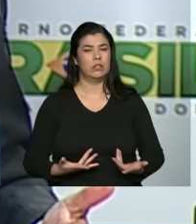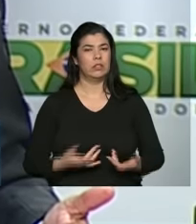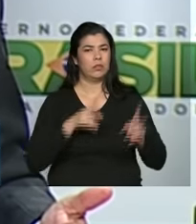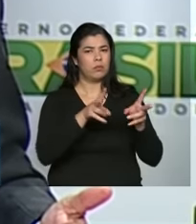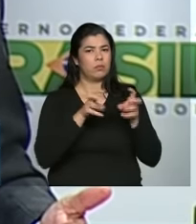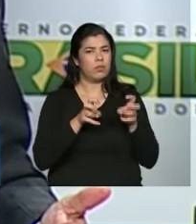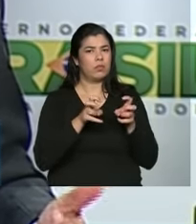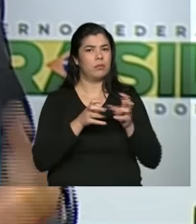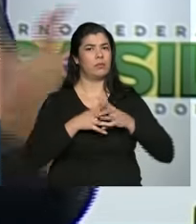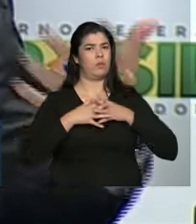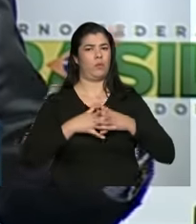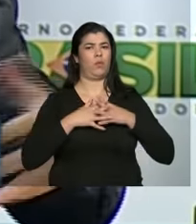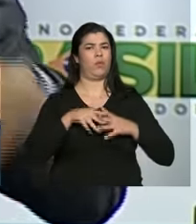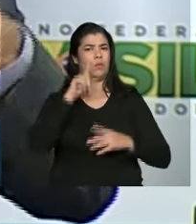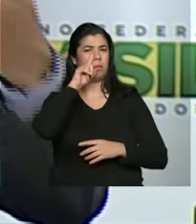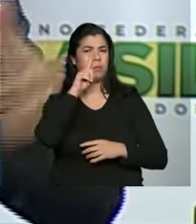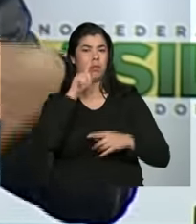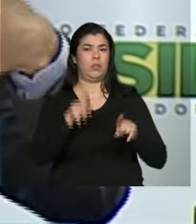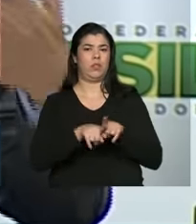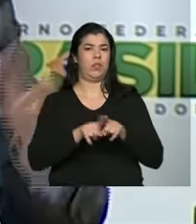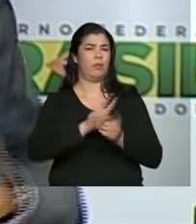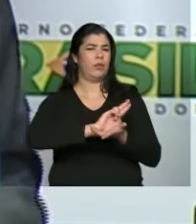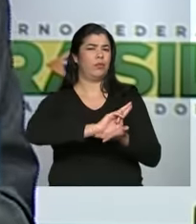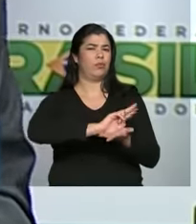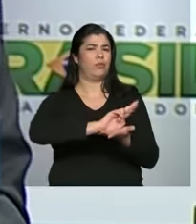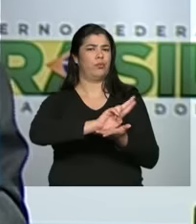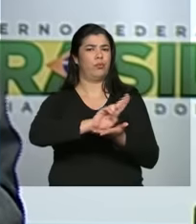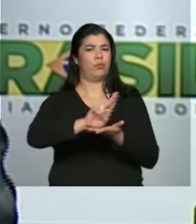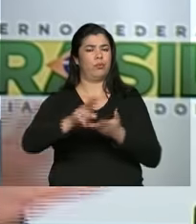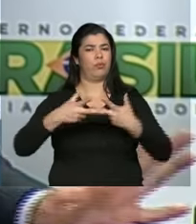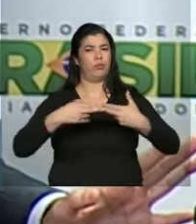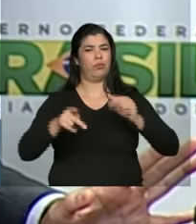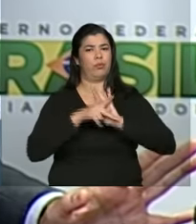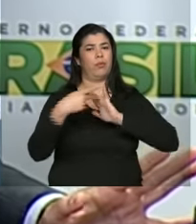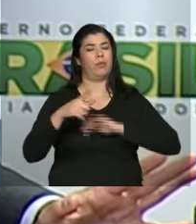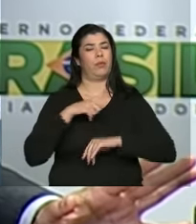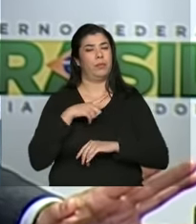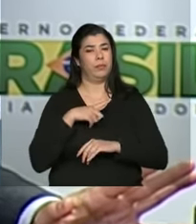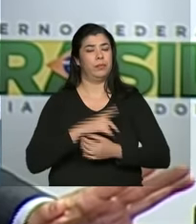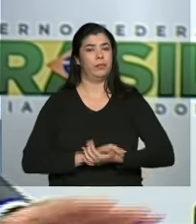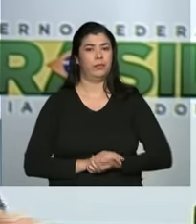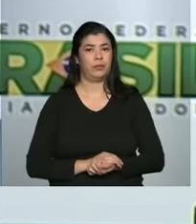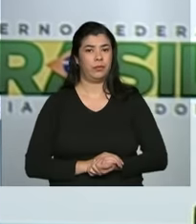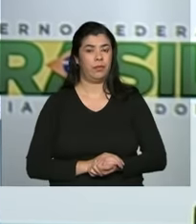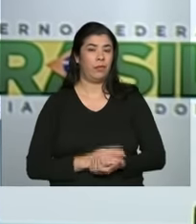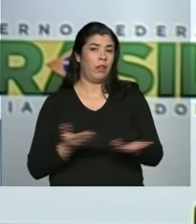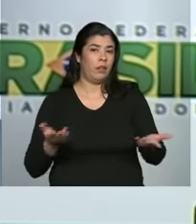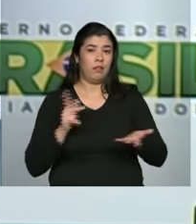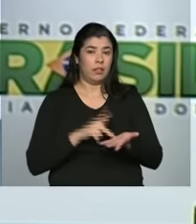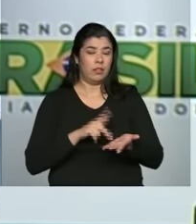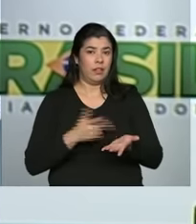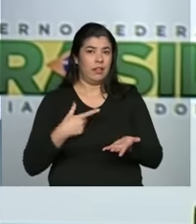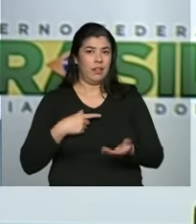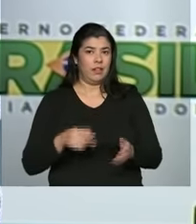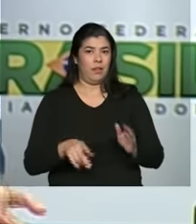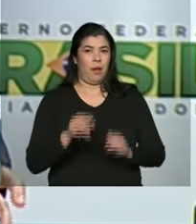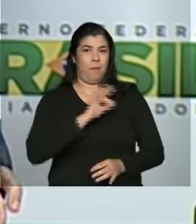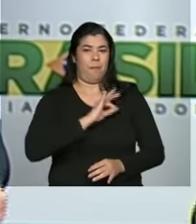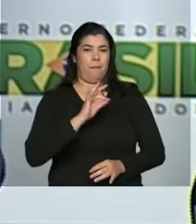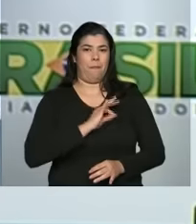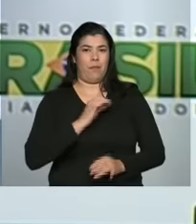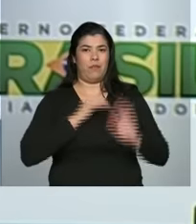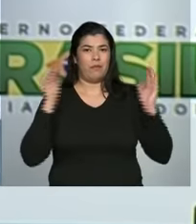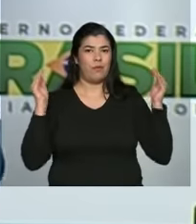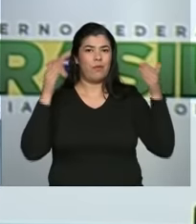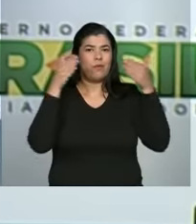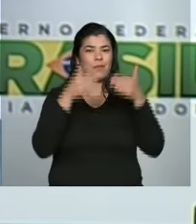da complexidade E como eu disse por todas as características da natureza é claro que ele não vai se especializar em